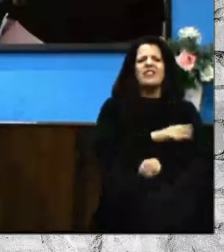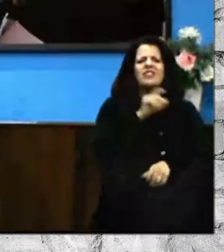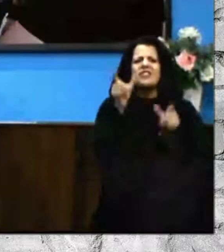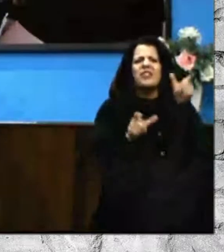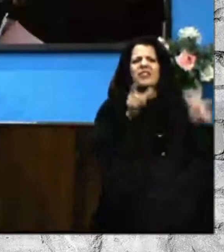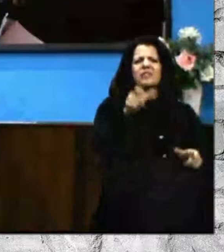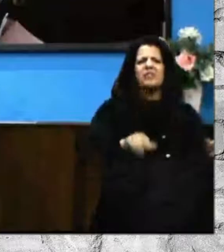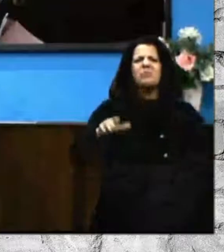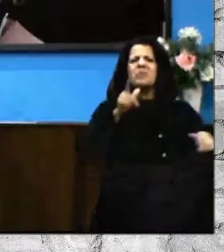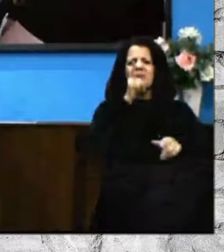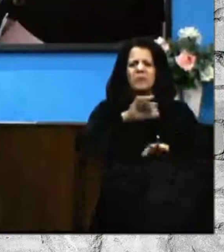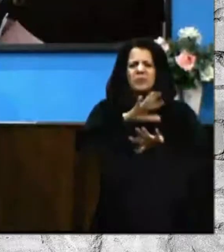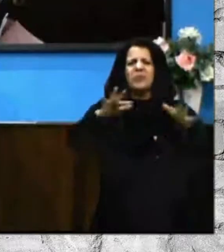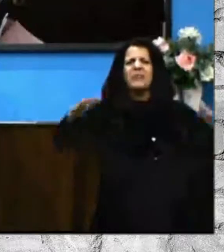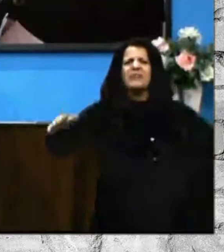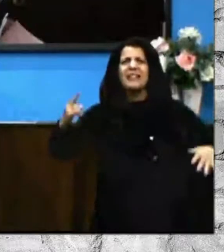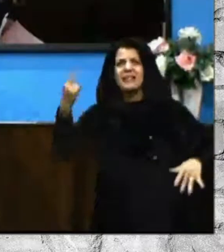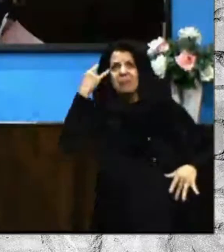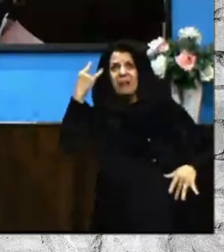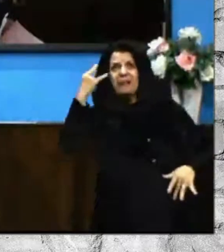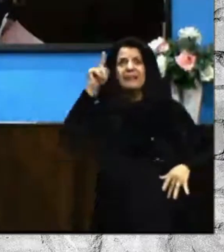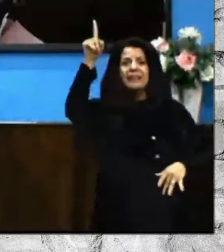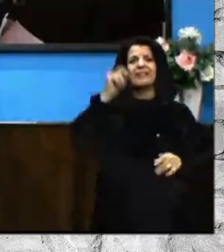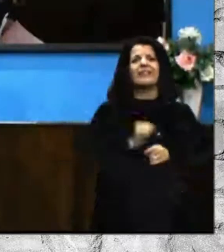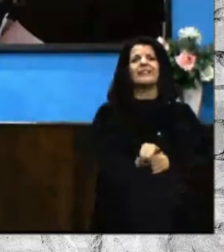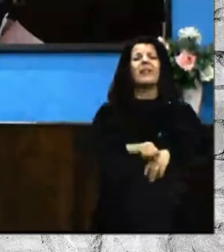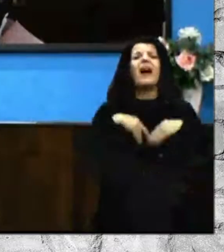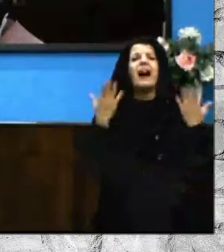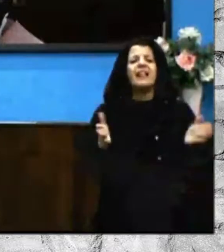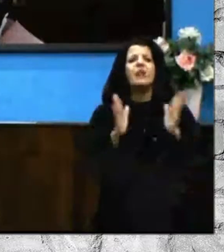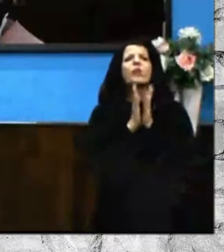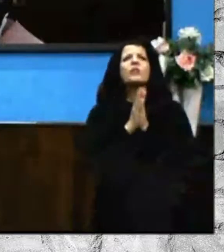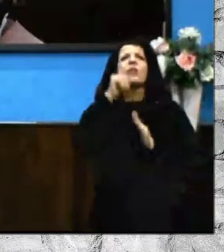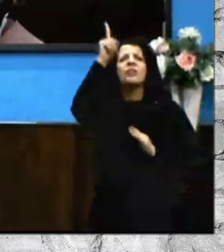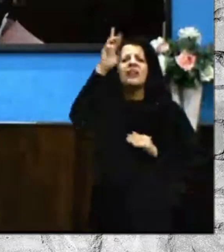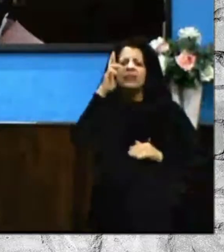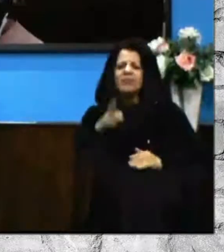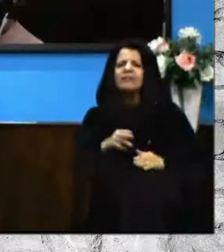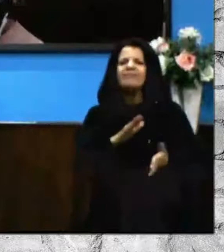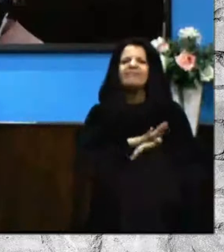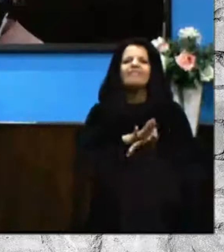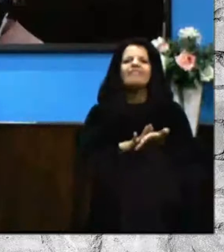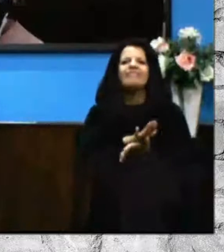de cuidado, estão tentando a Deus, aí quando orarem, sabe o que Deus vai responder? Nada!